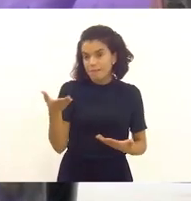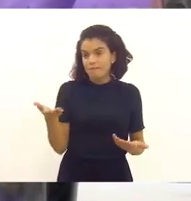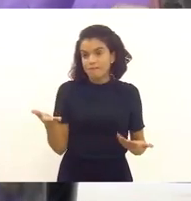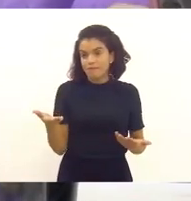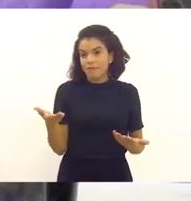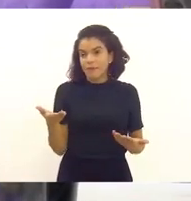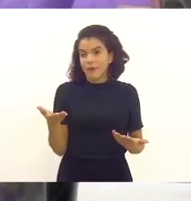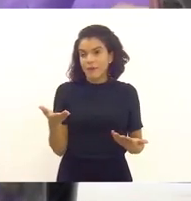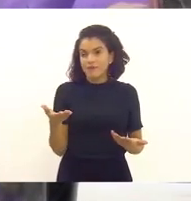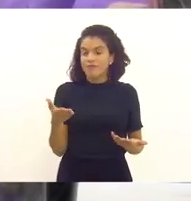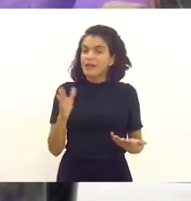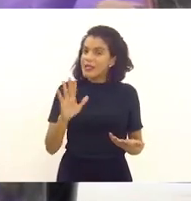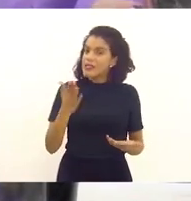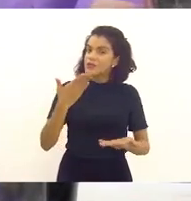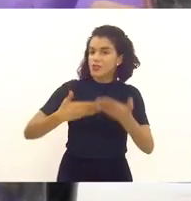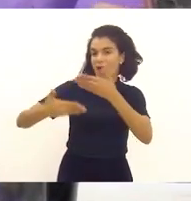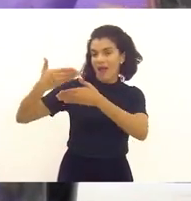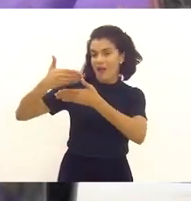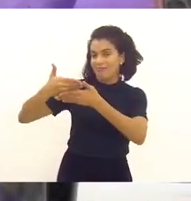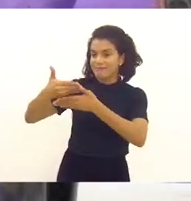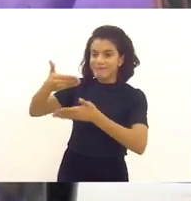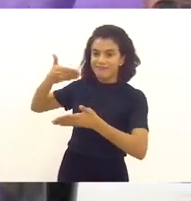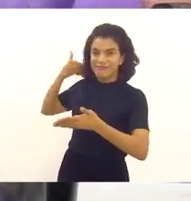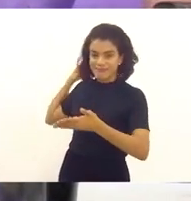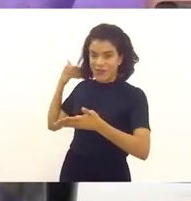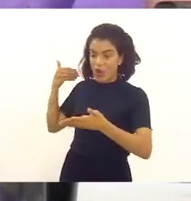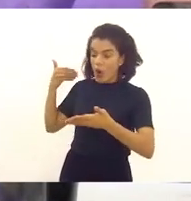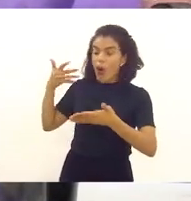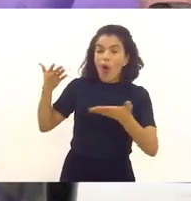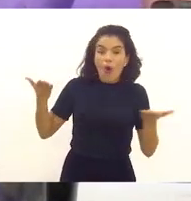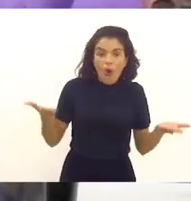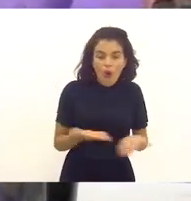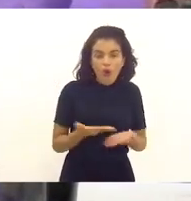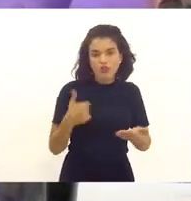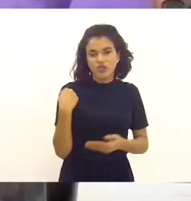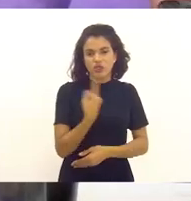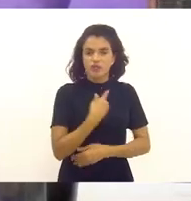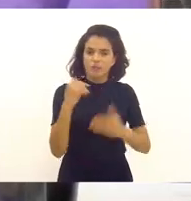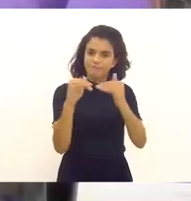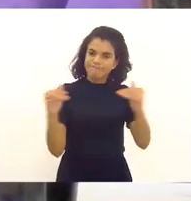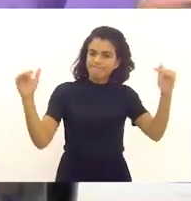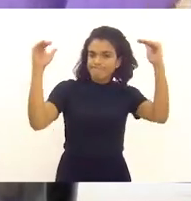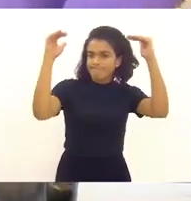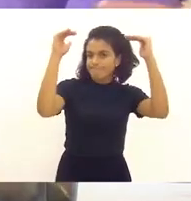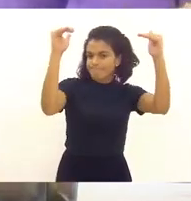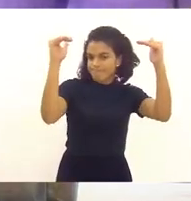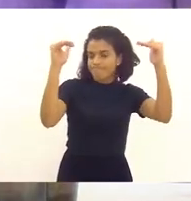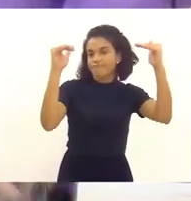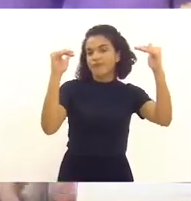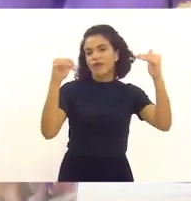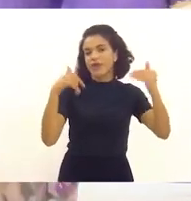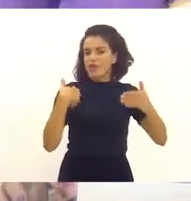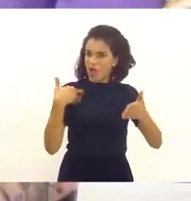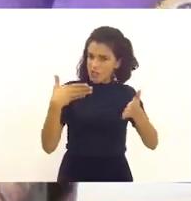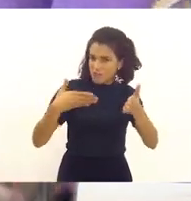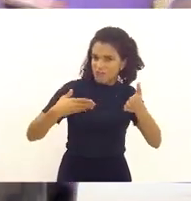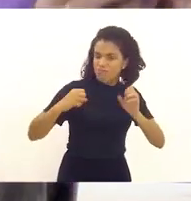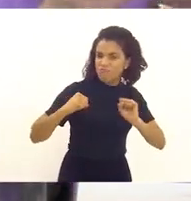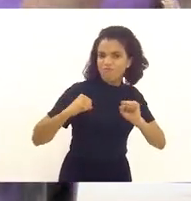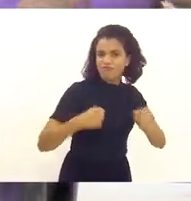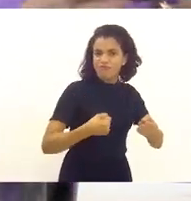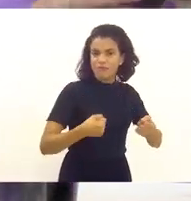é fica no passado hoje nós somos autoridades e enfrentamos esse qualquer tipo de violência